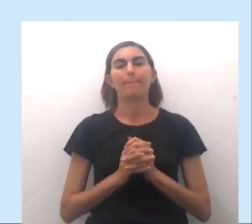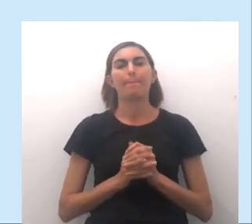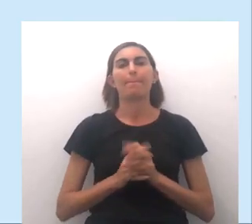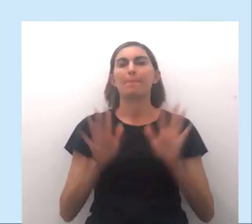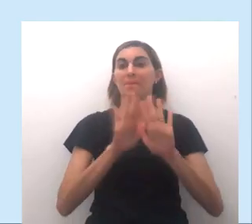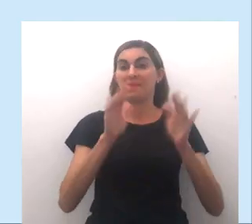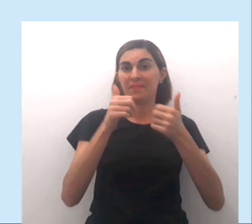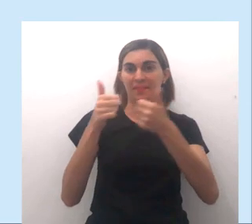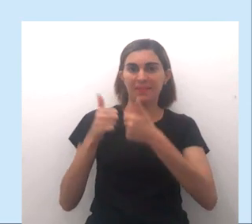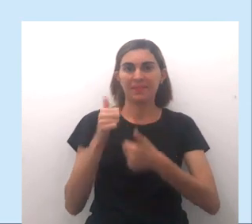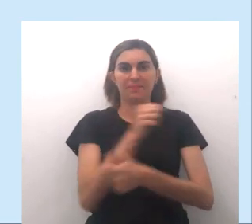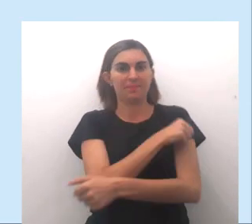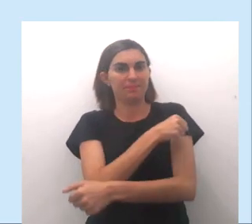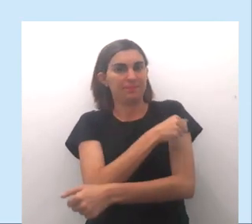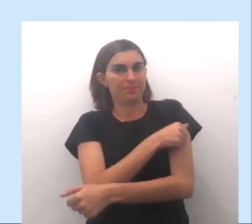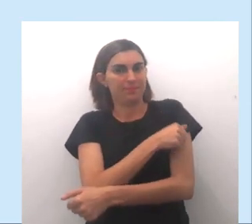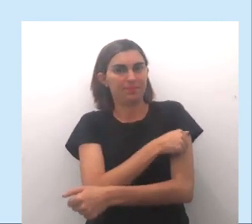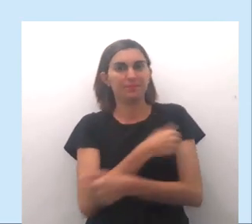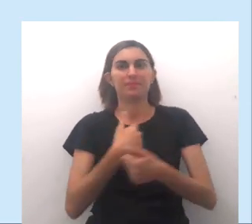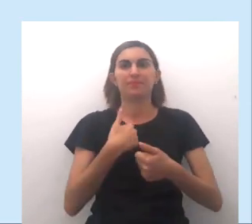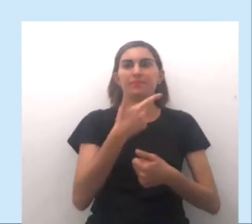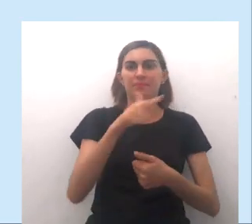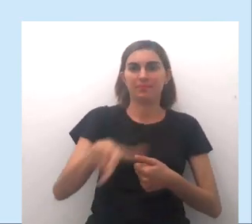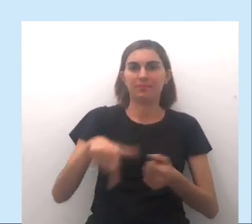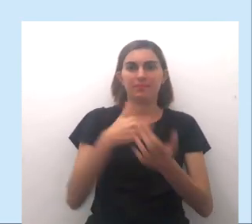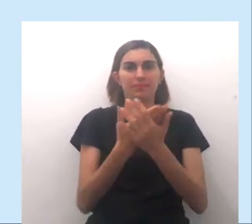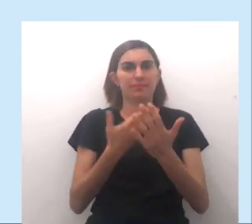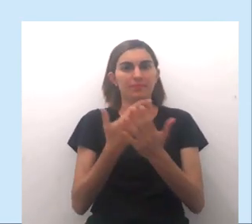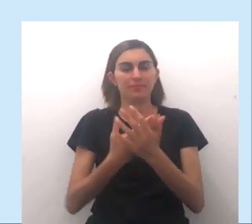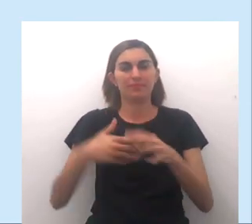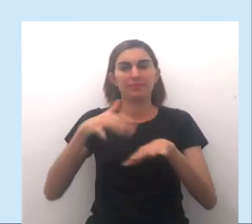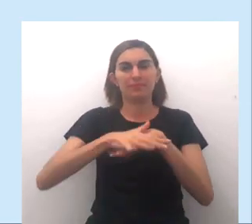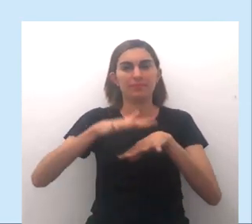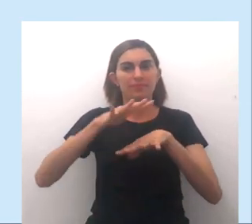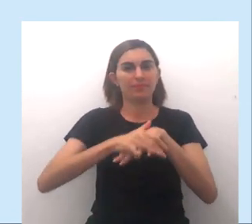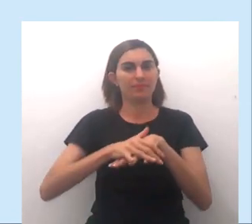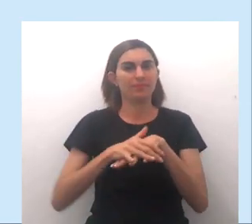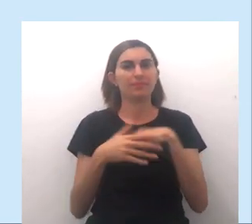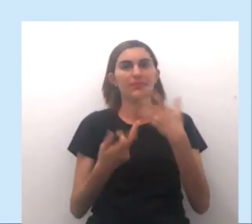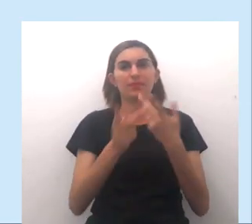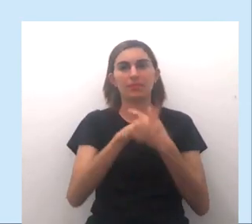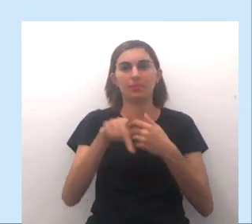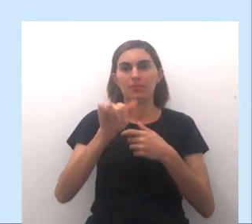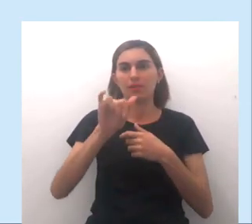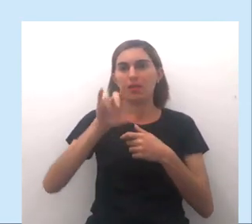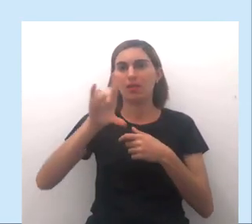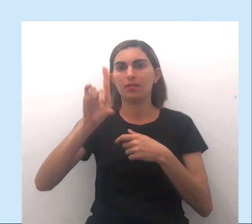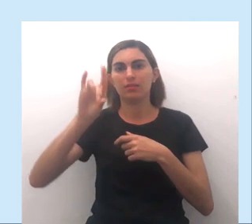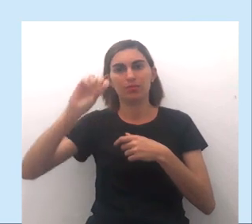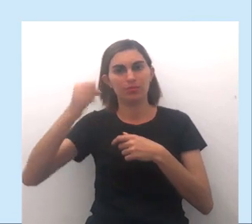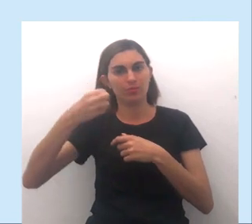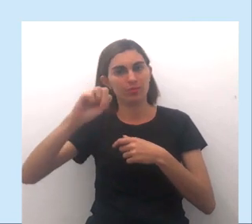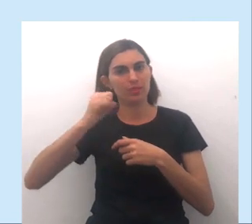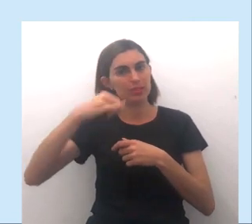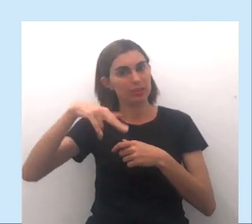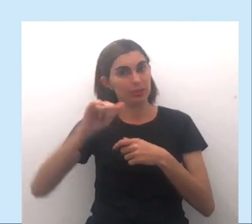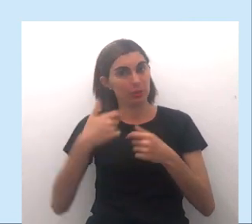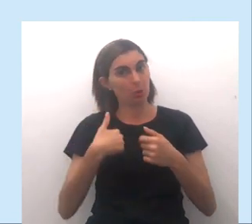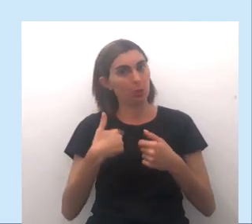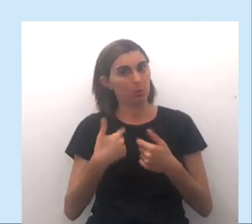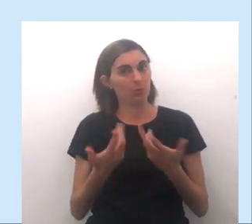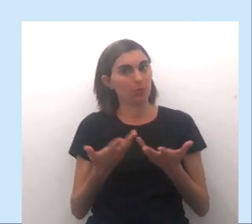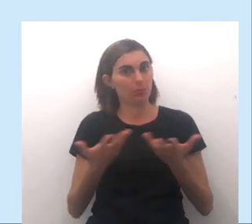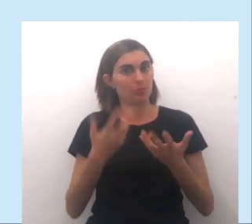Fala pessoal do oitavo ano, vamos para mais uma aula de matemática com o professor Adson Sinício, beleza? Que sou eu, isso aí. Agora